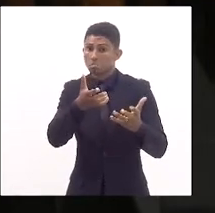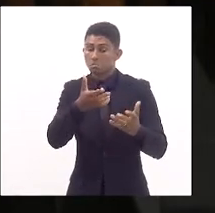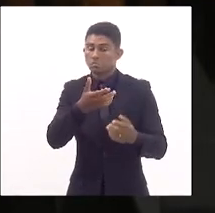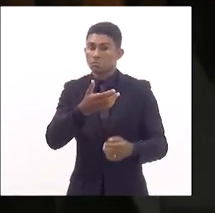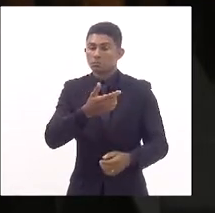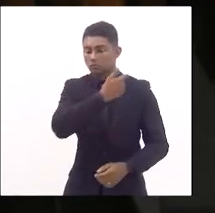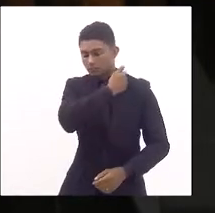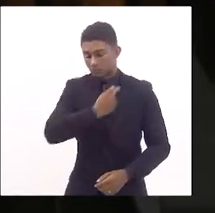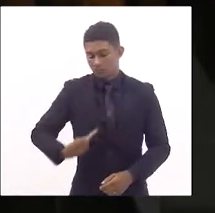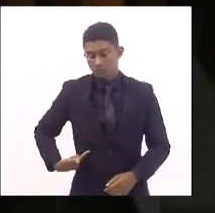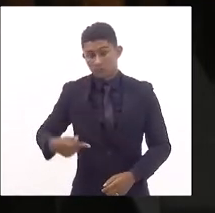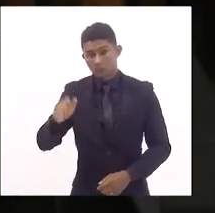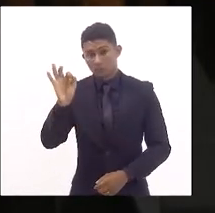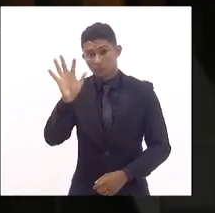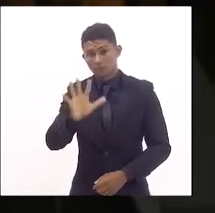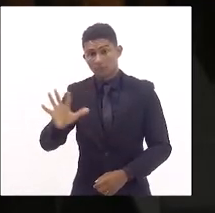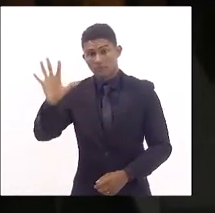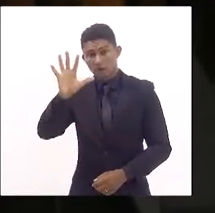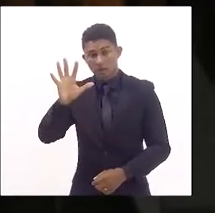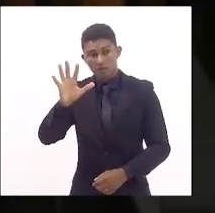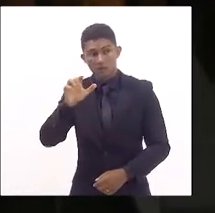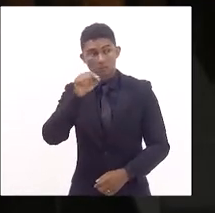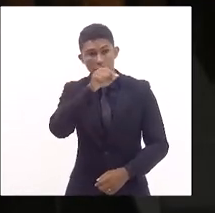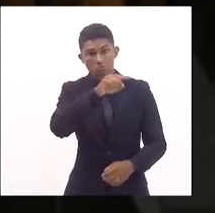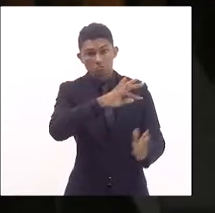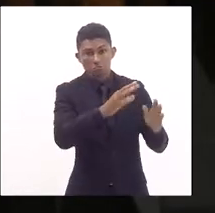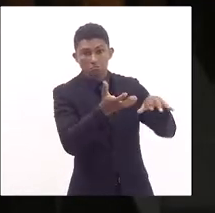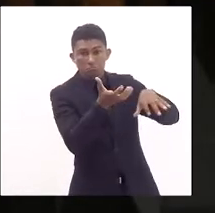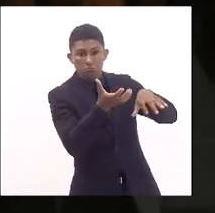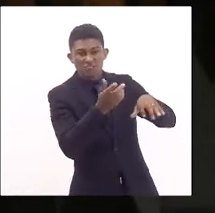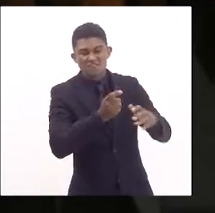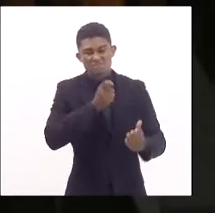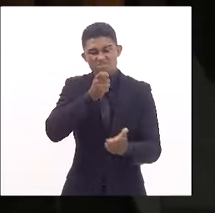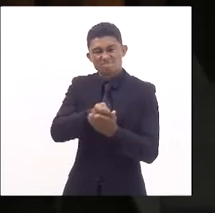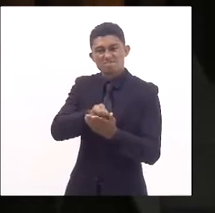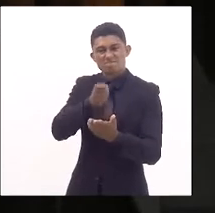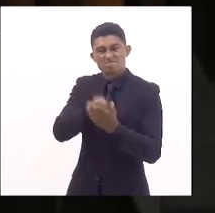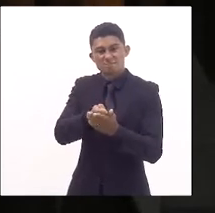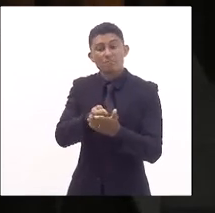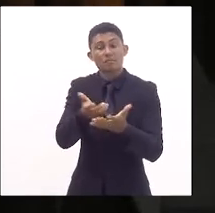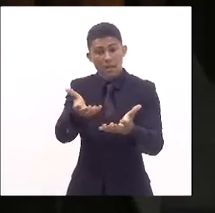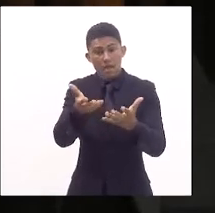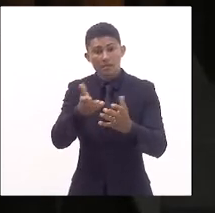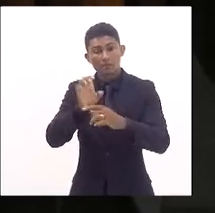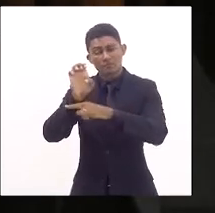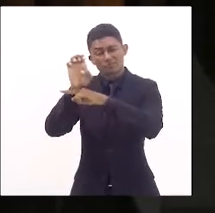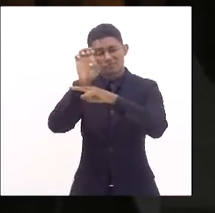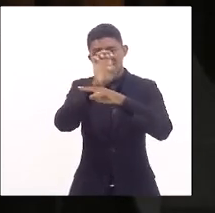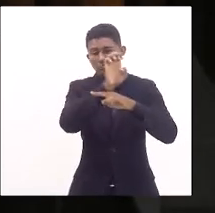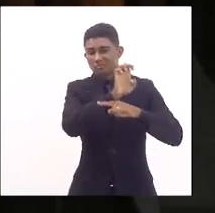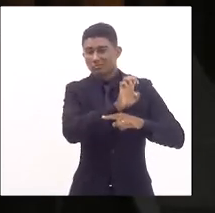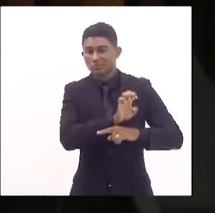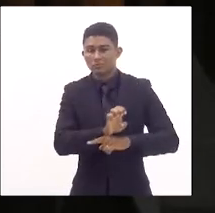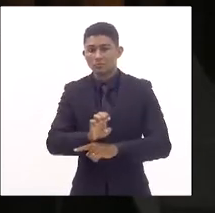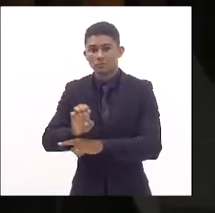governo federal via Congresso Nacional aos Estados brasileiros